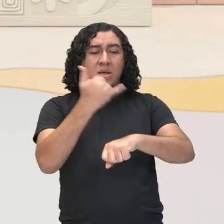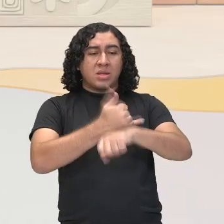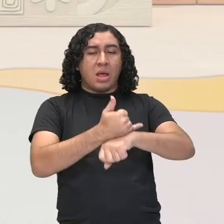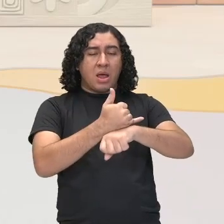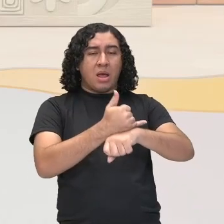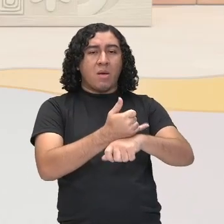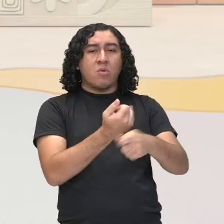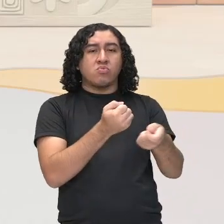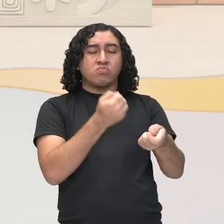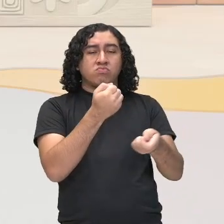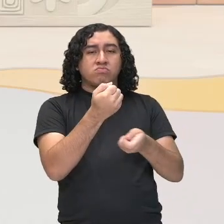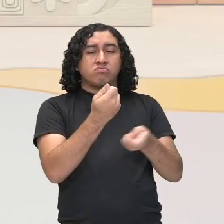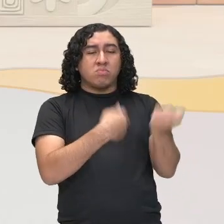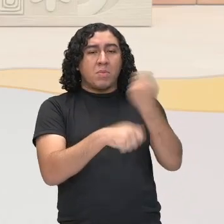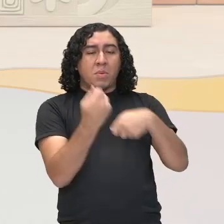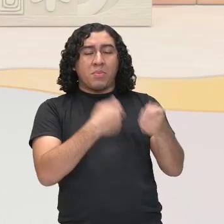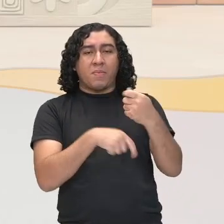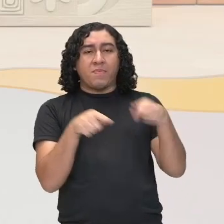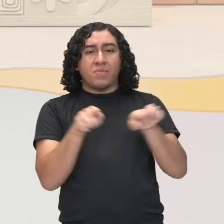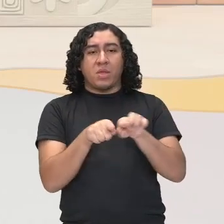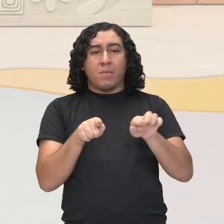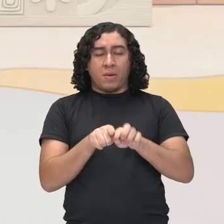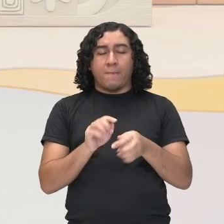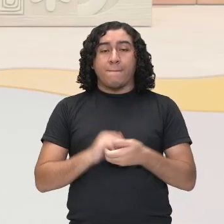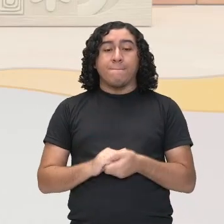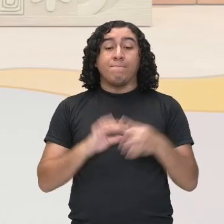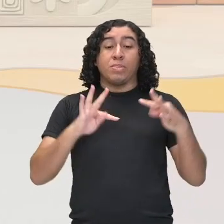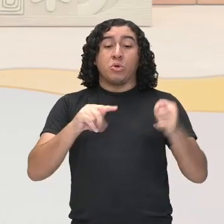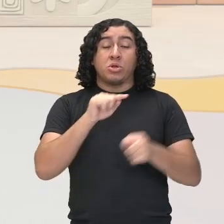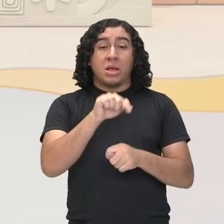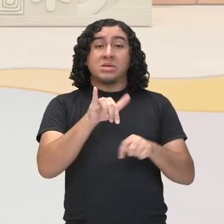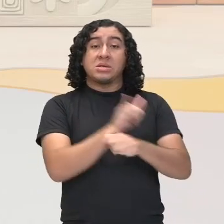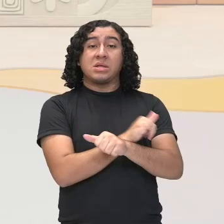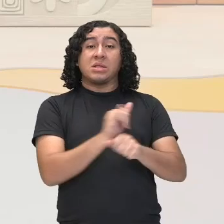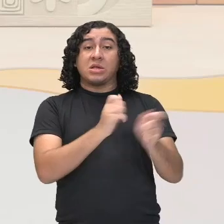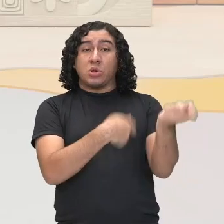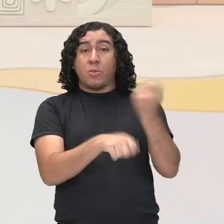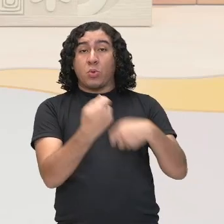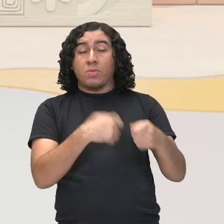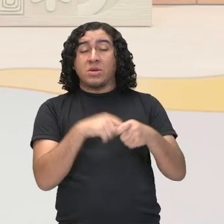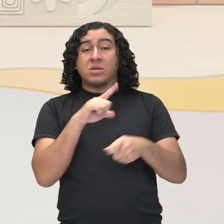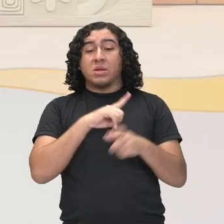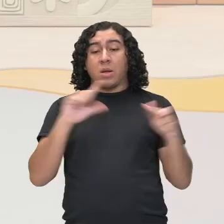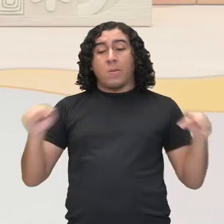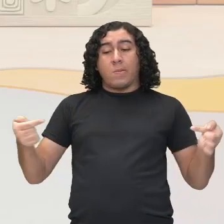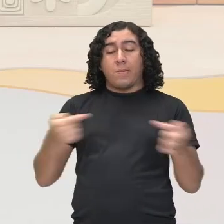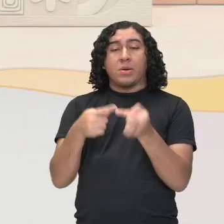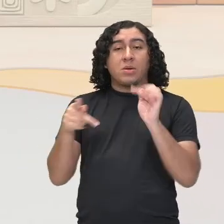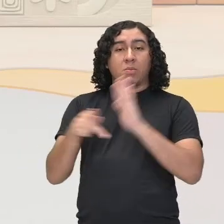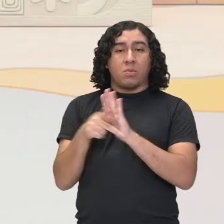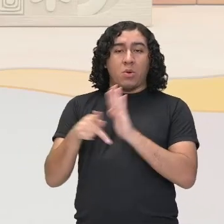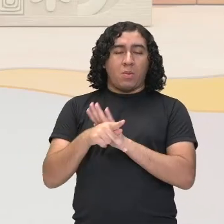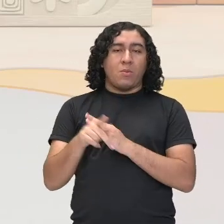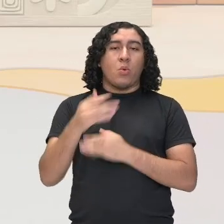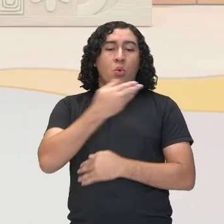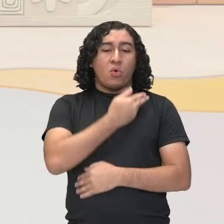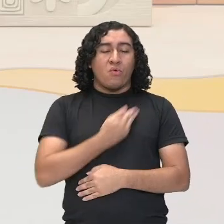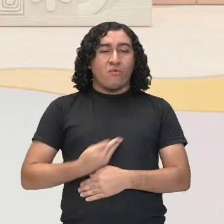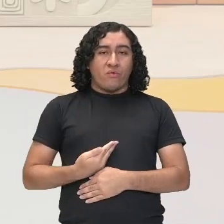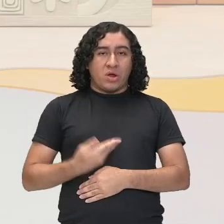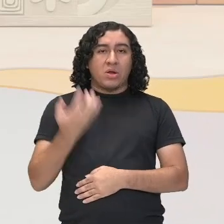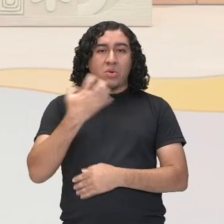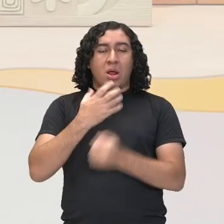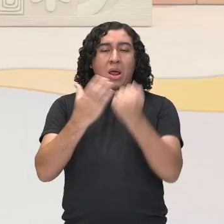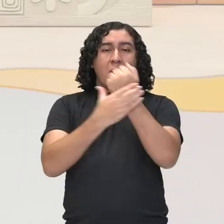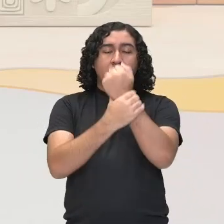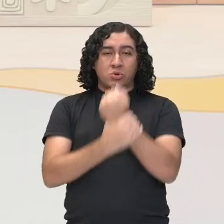o protecionismo. Então, essas medidas mercantilistas, elas vão estar ali associadas ao governo